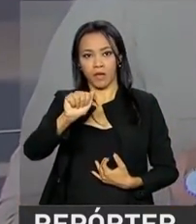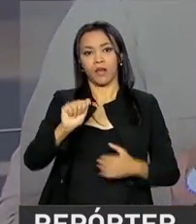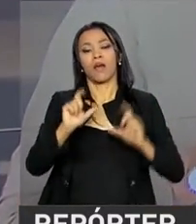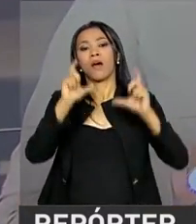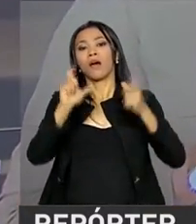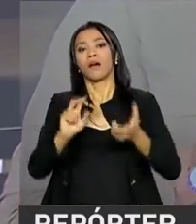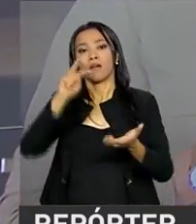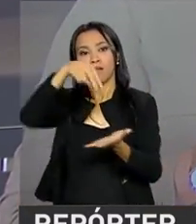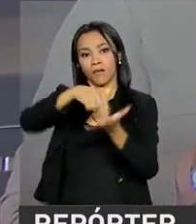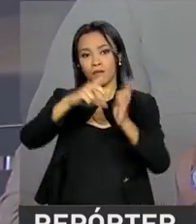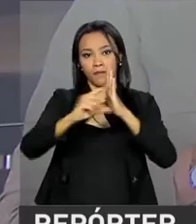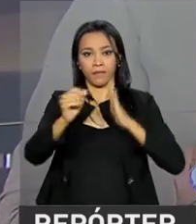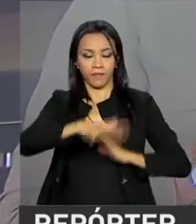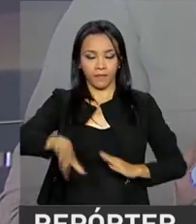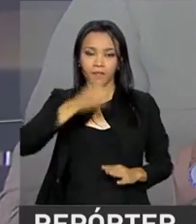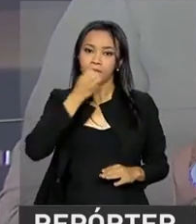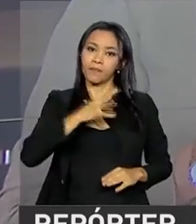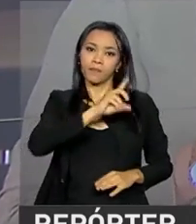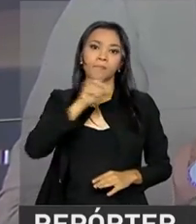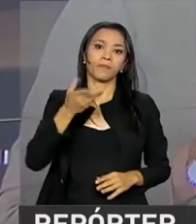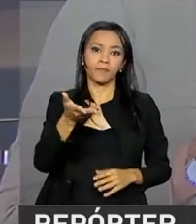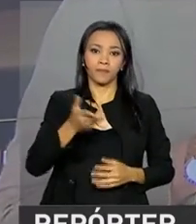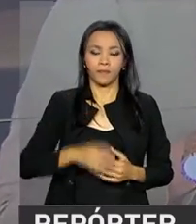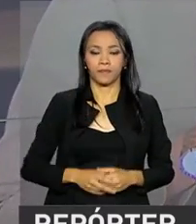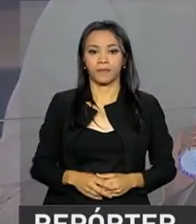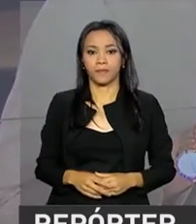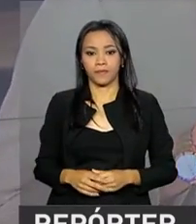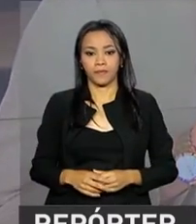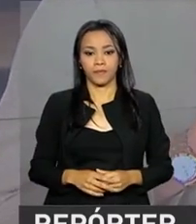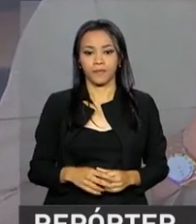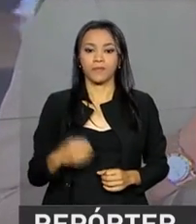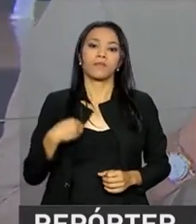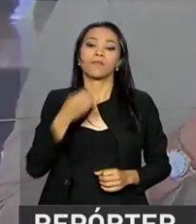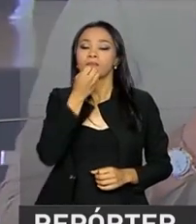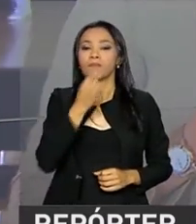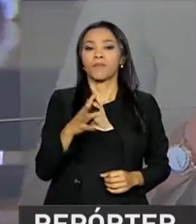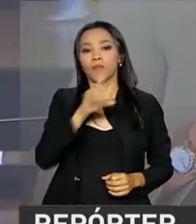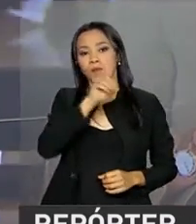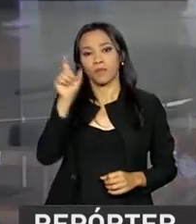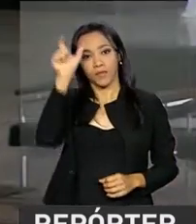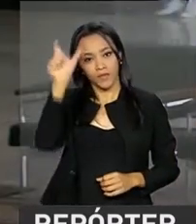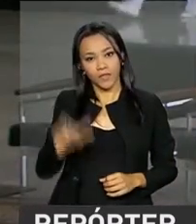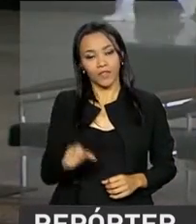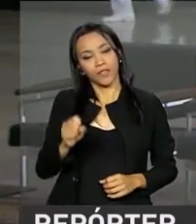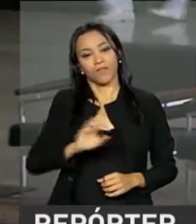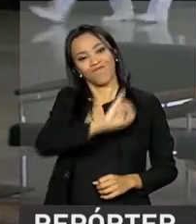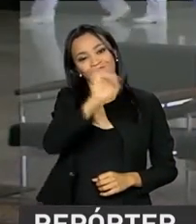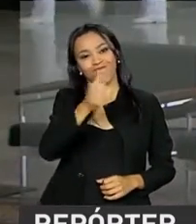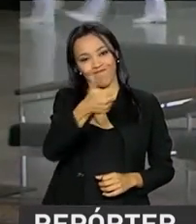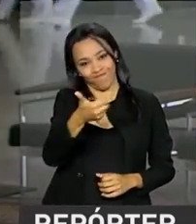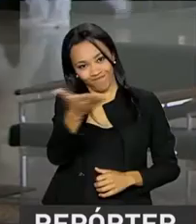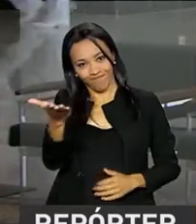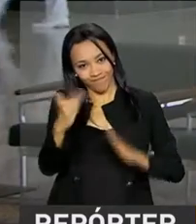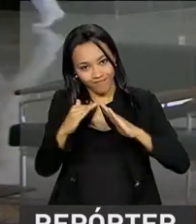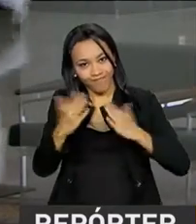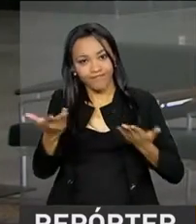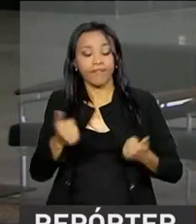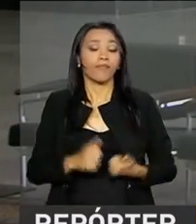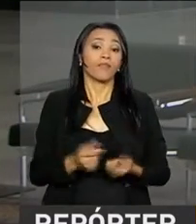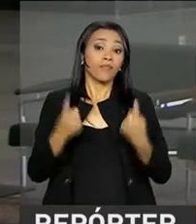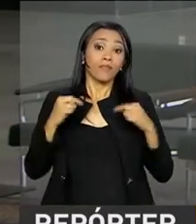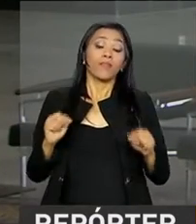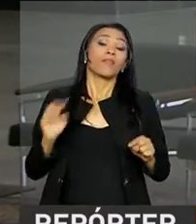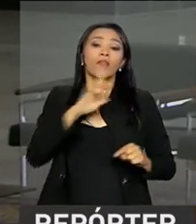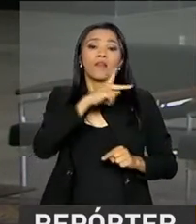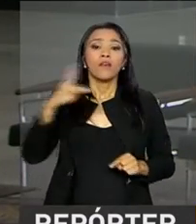planalto foi embora bom dia pra você bom dia leandro lá pra você de casa isso mesmo leandro o presidente